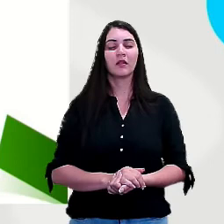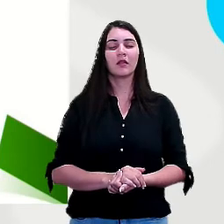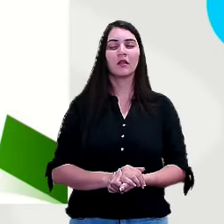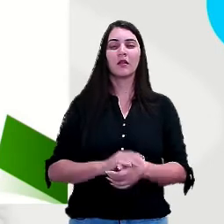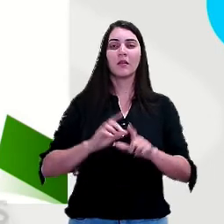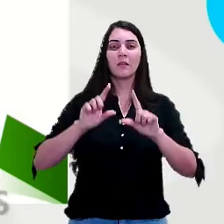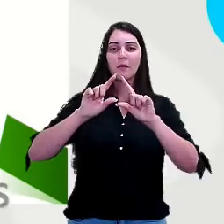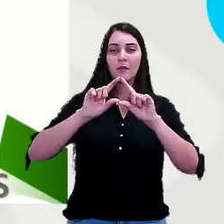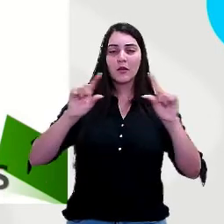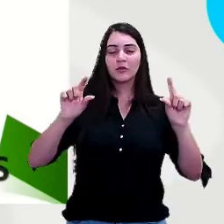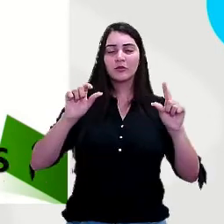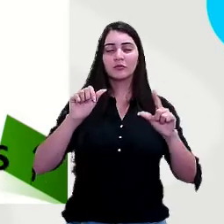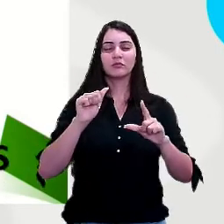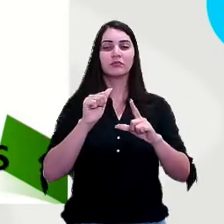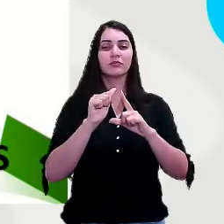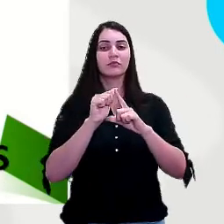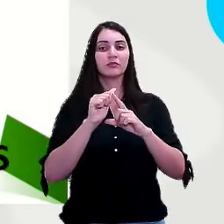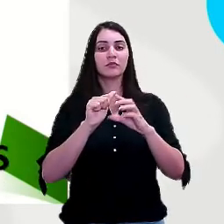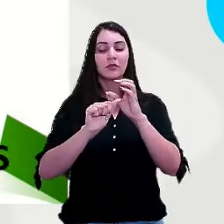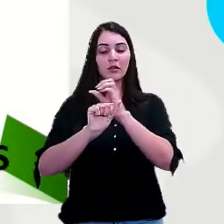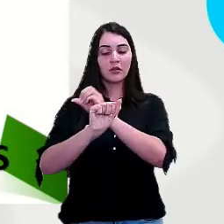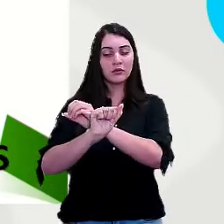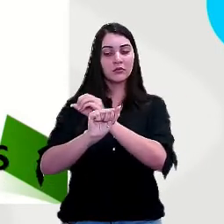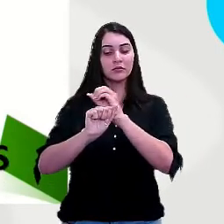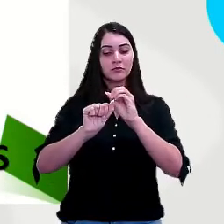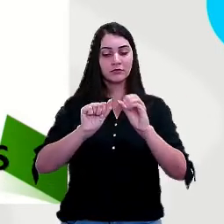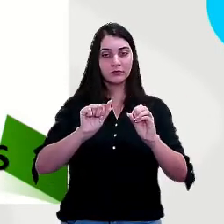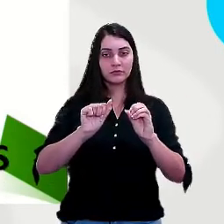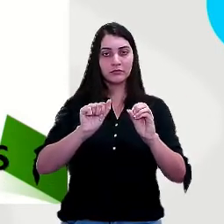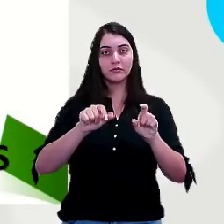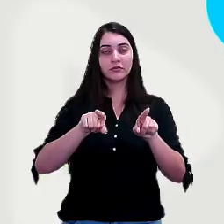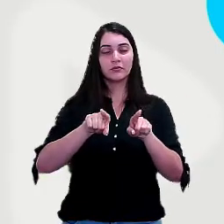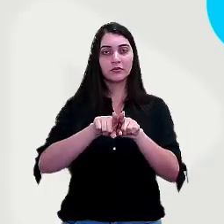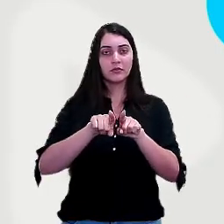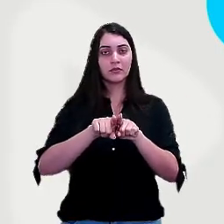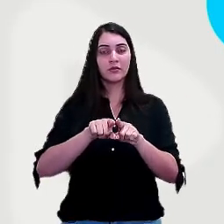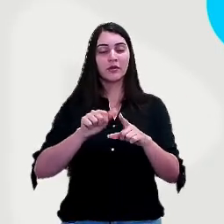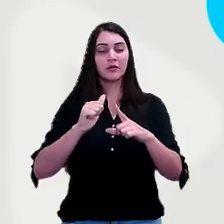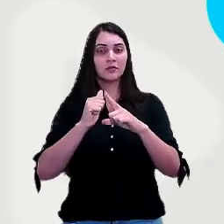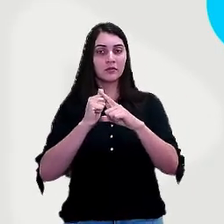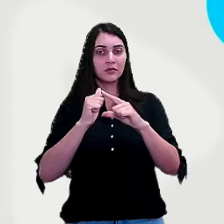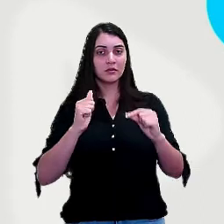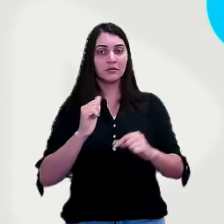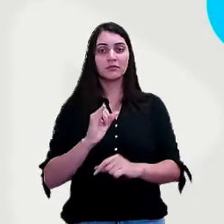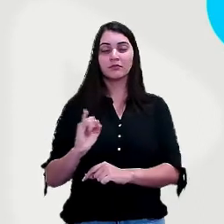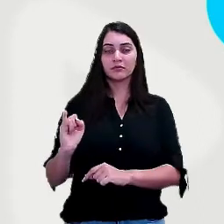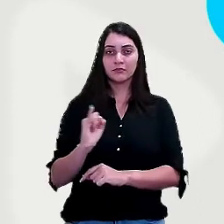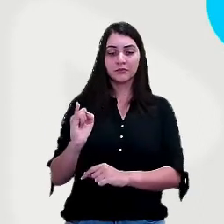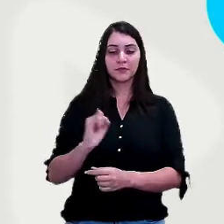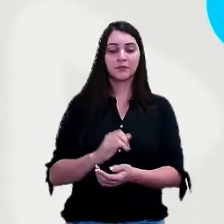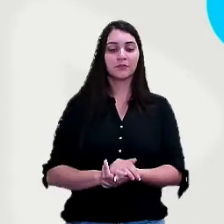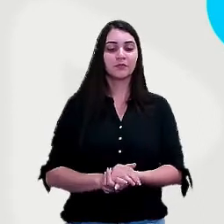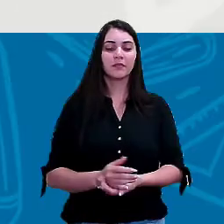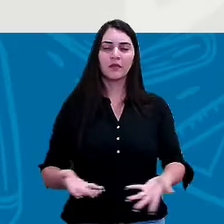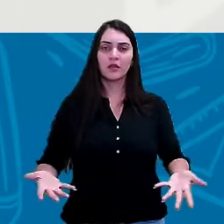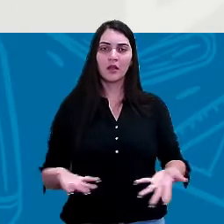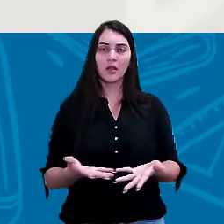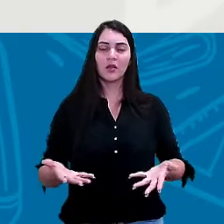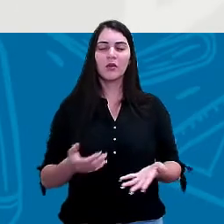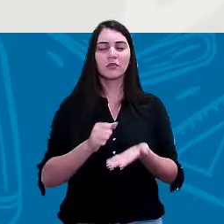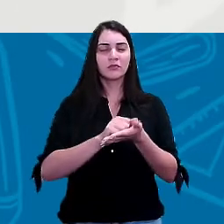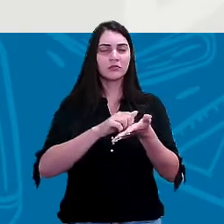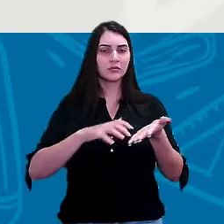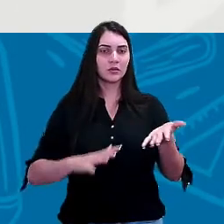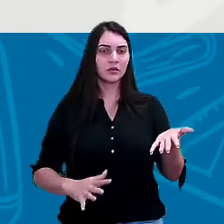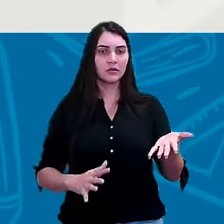os definidos e abaixo os indefinidos. Bom? Agora nessa atividade aqui, pessoal,